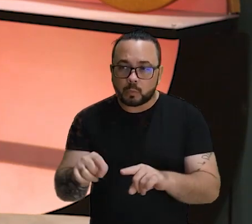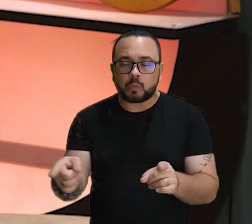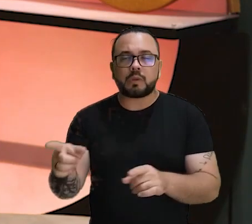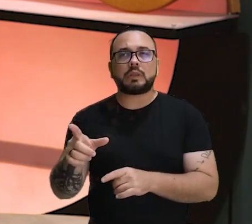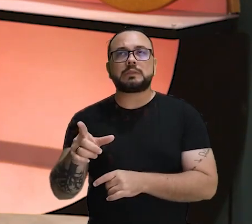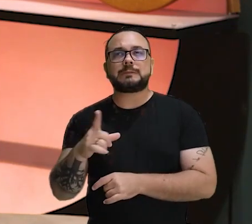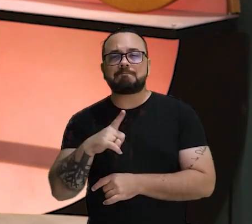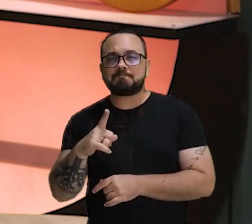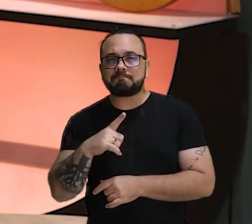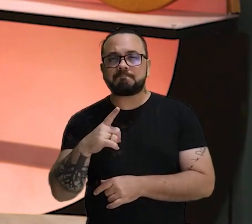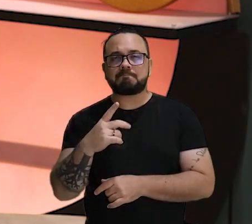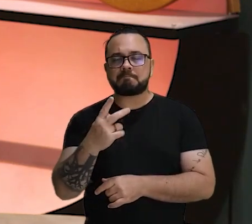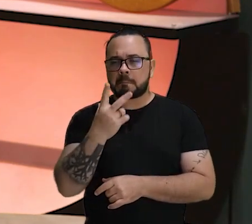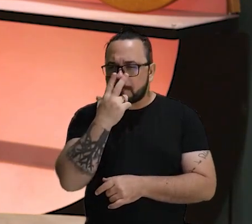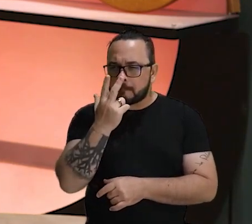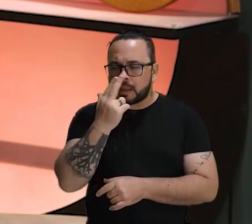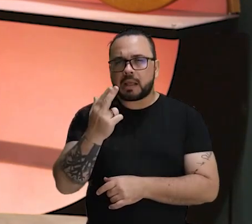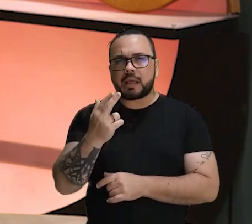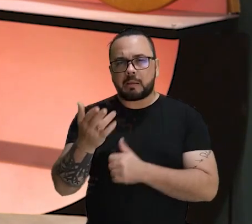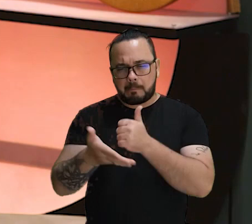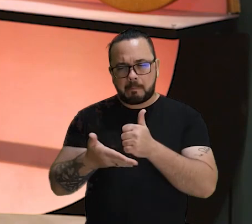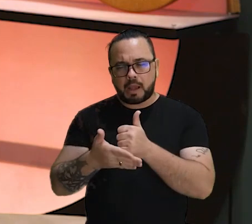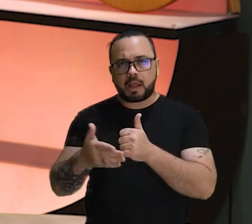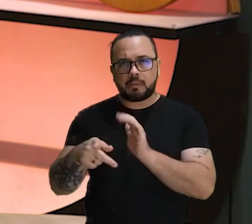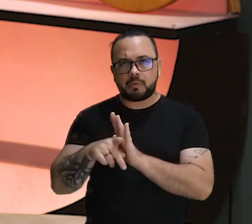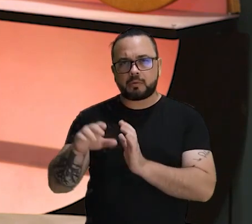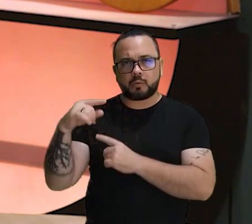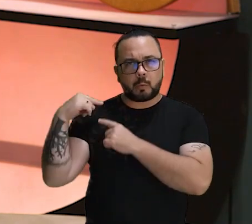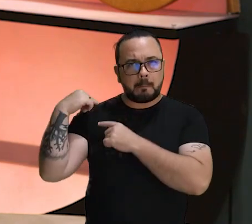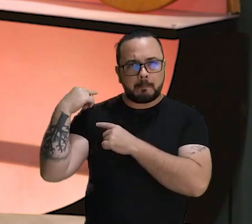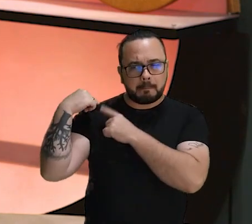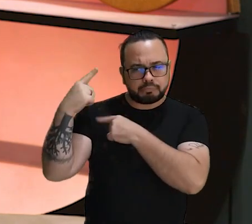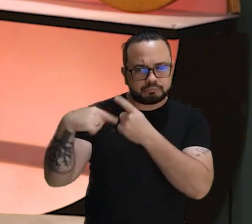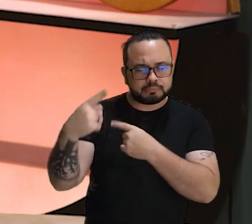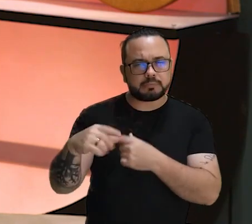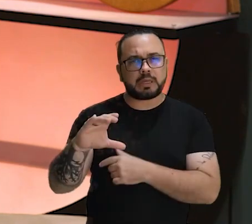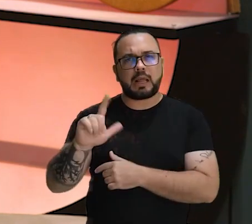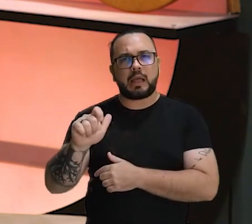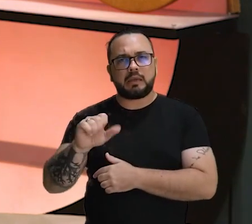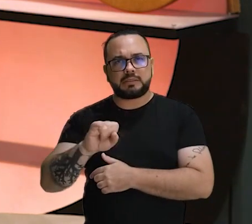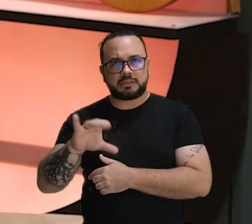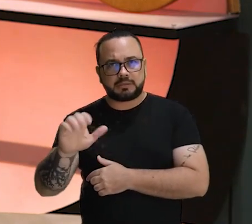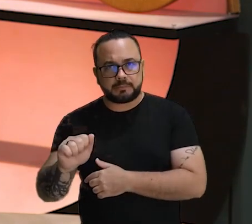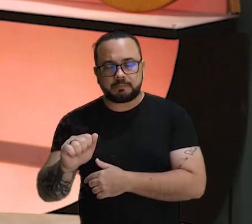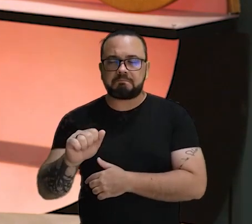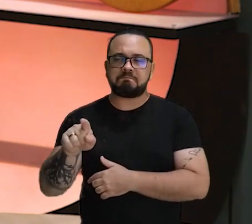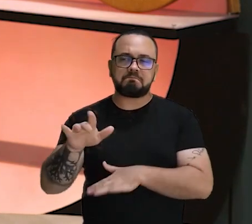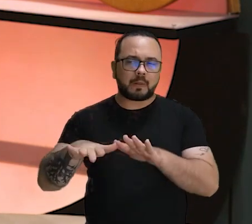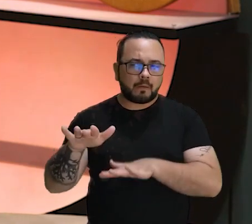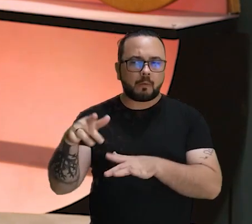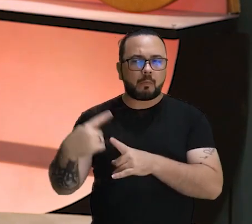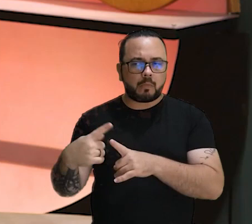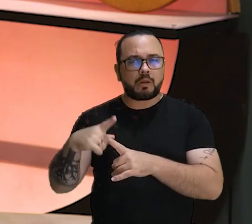tem... Tem um cheirinho de música clássica, assim, acho que talvez venha do circo, né? E aí, mas você fez disso